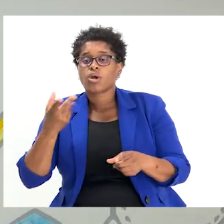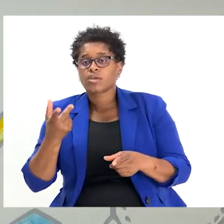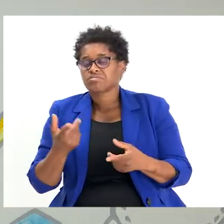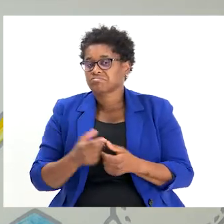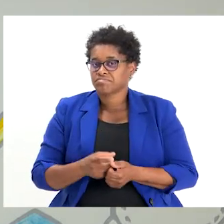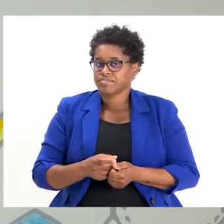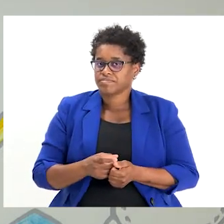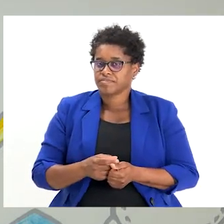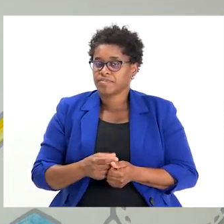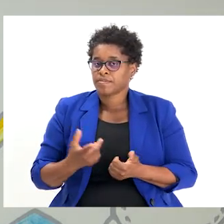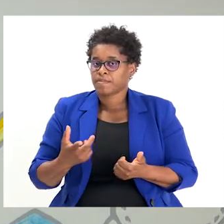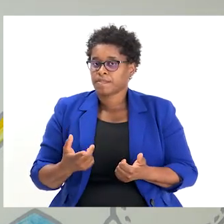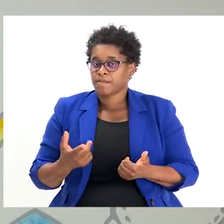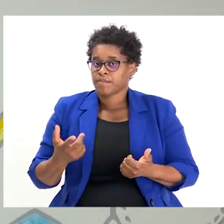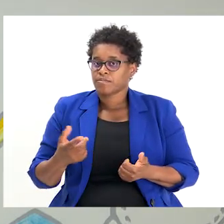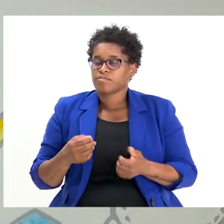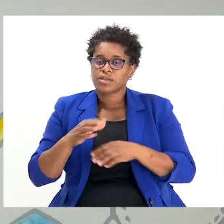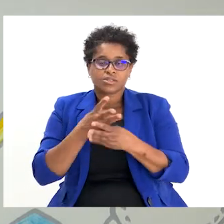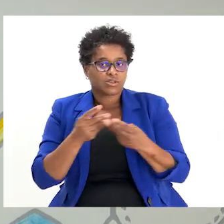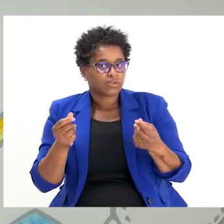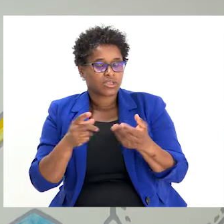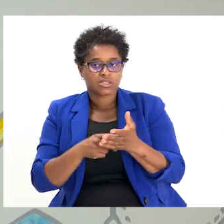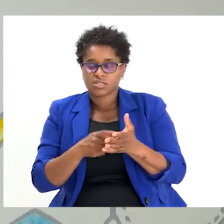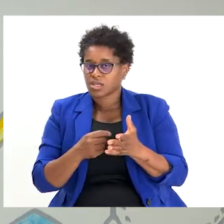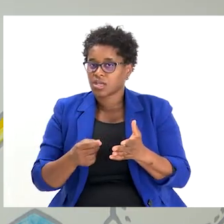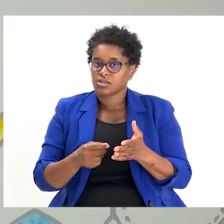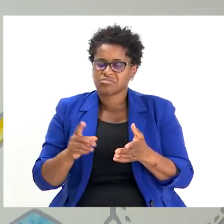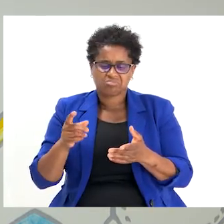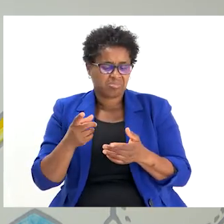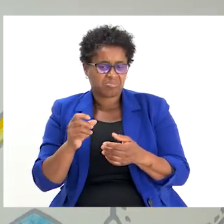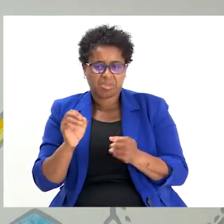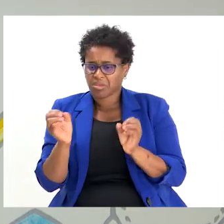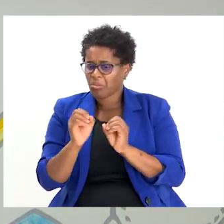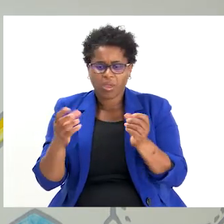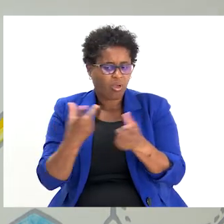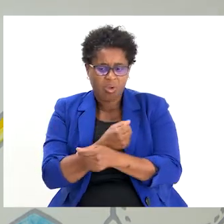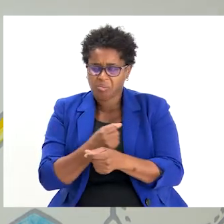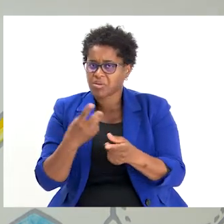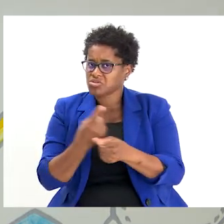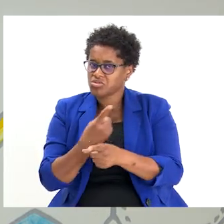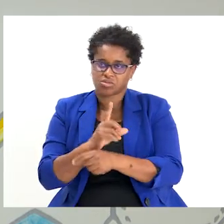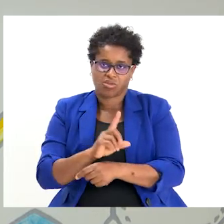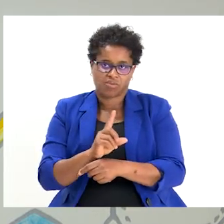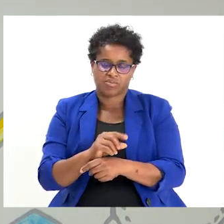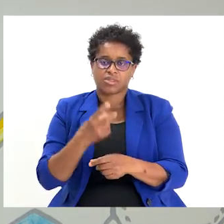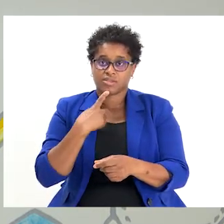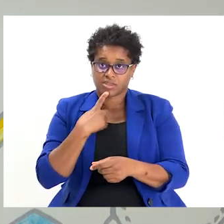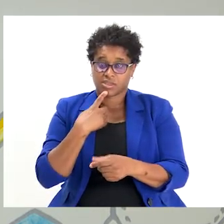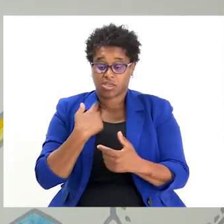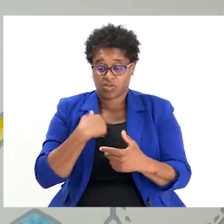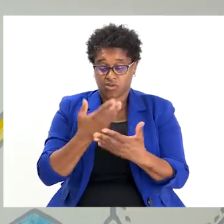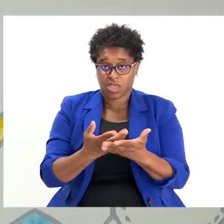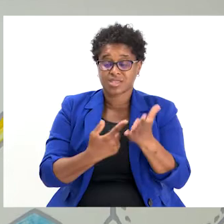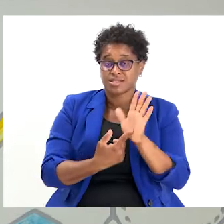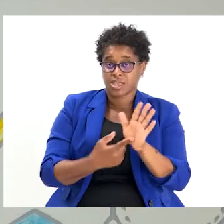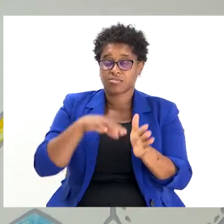não precisamos de adquirir o bem. Percebidos? Então, eu vou dar um exemplo para vocês disserem